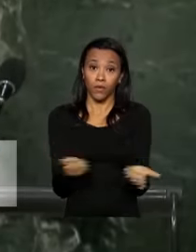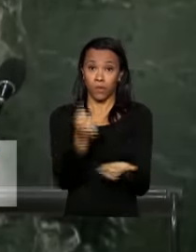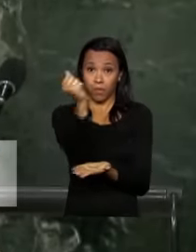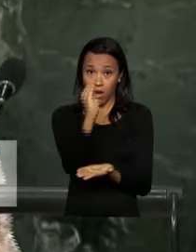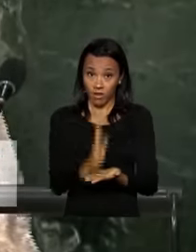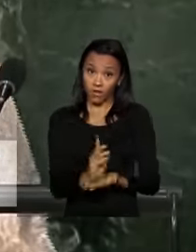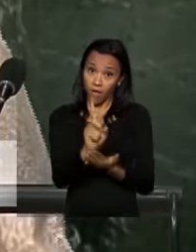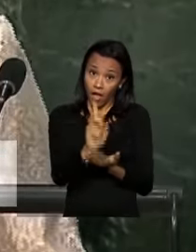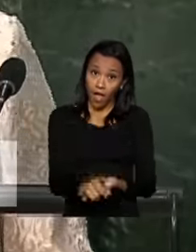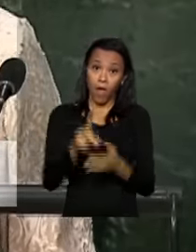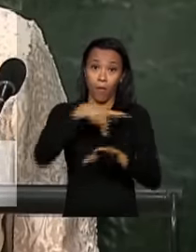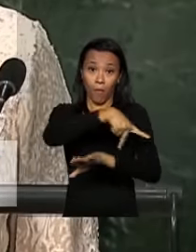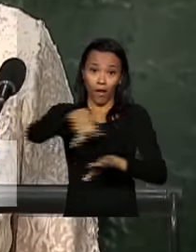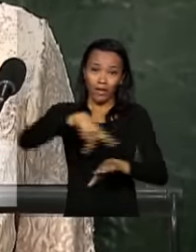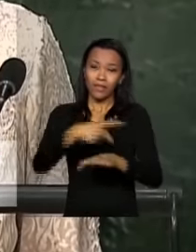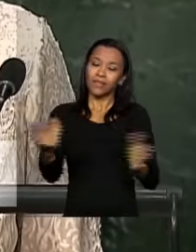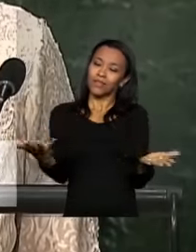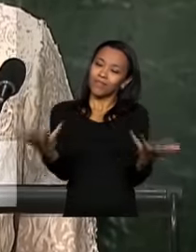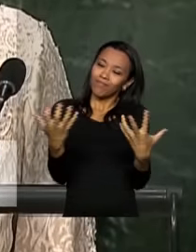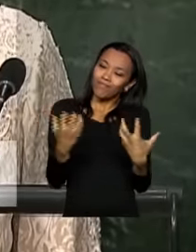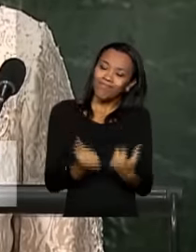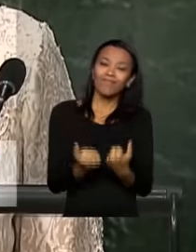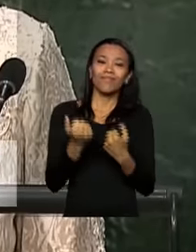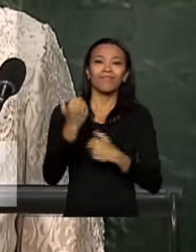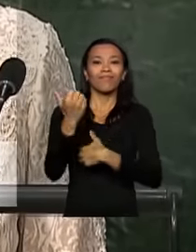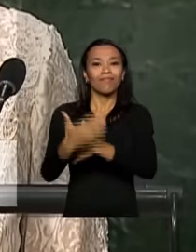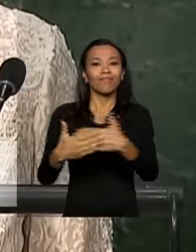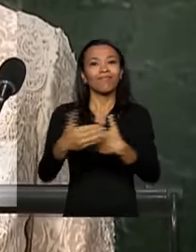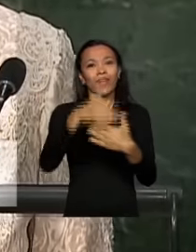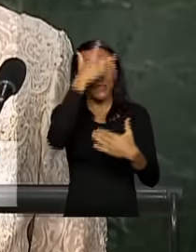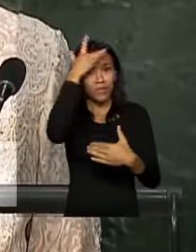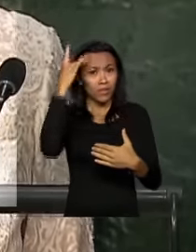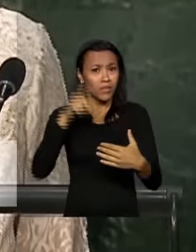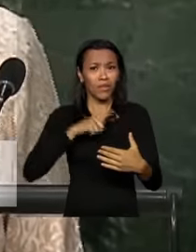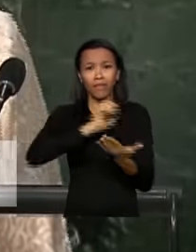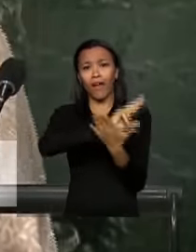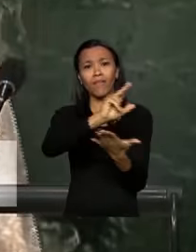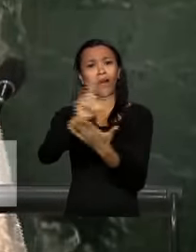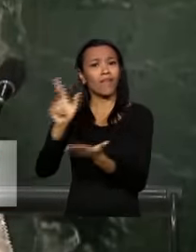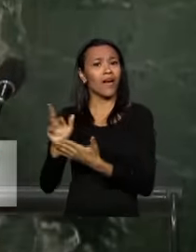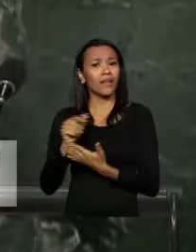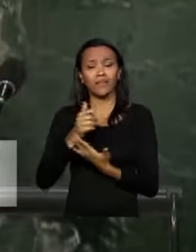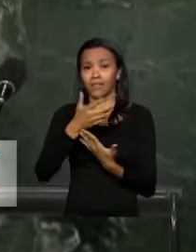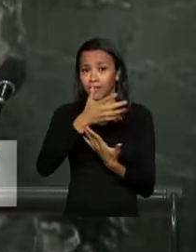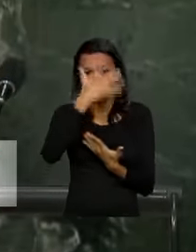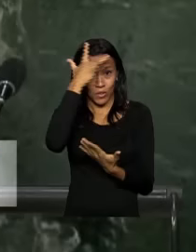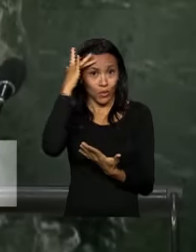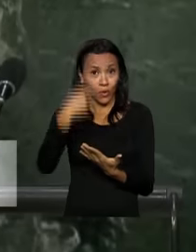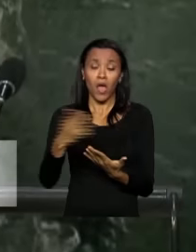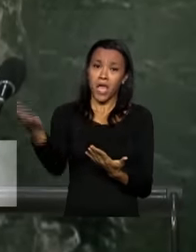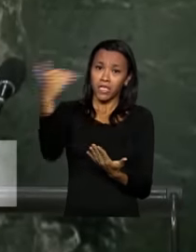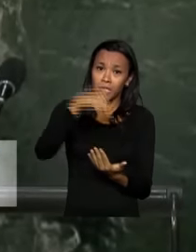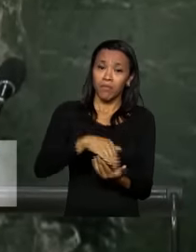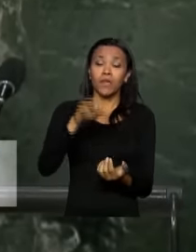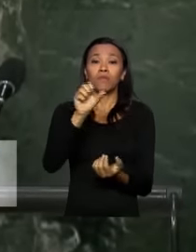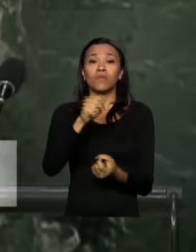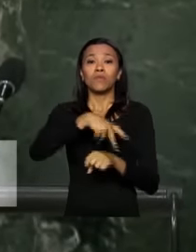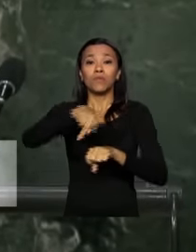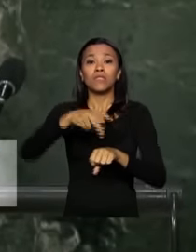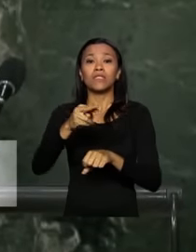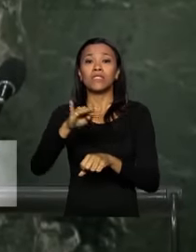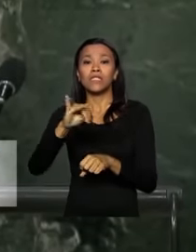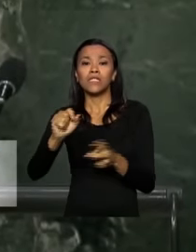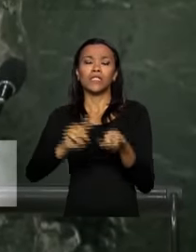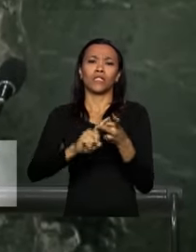Brasil é um país de acolhimento, um país formado por refugiados. Recebemos sírios, haitianos,